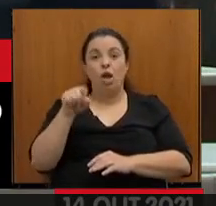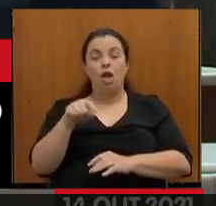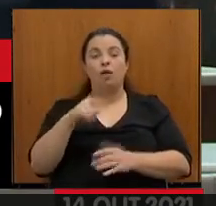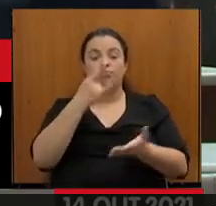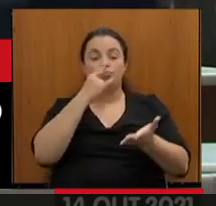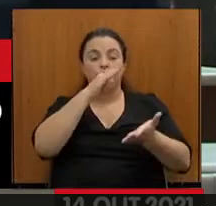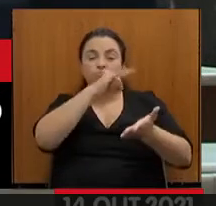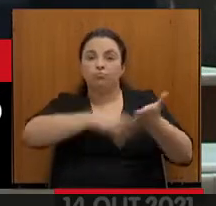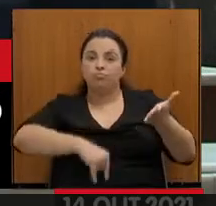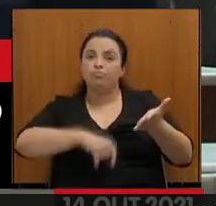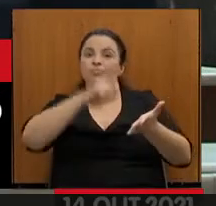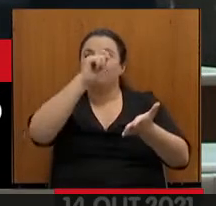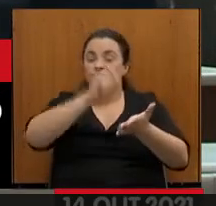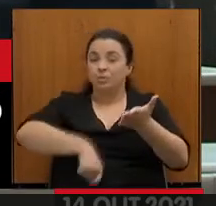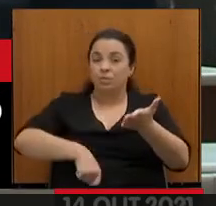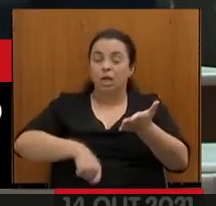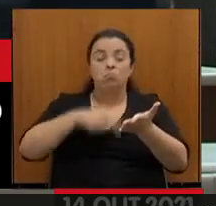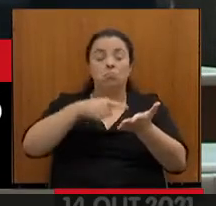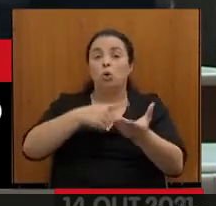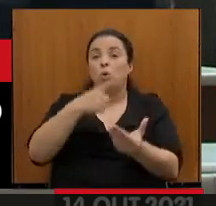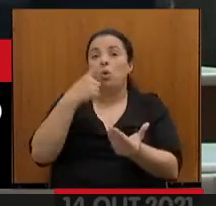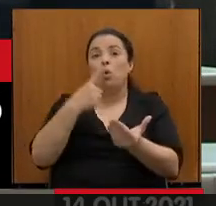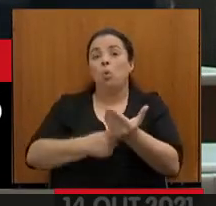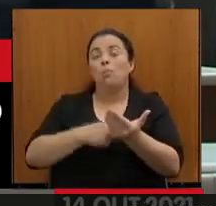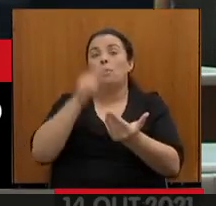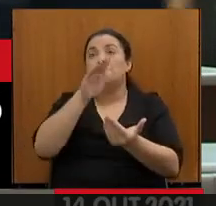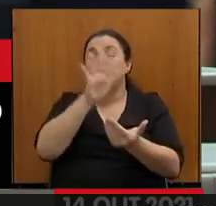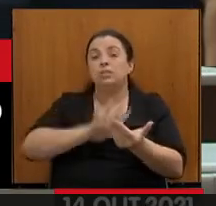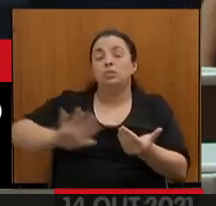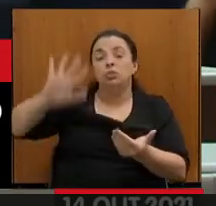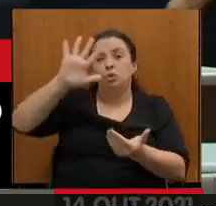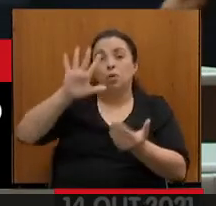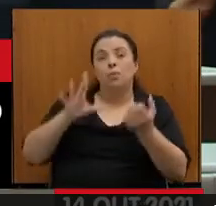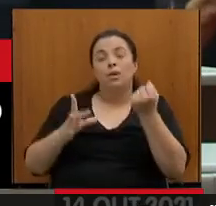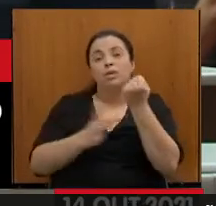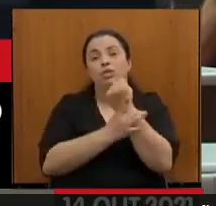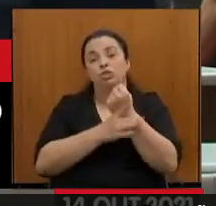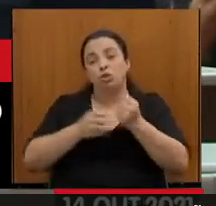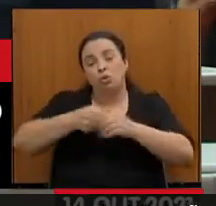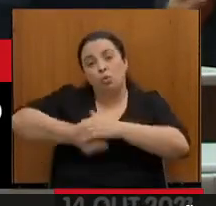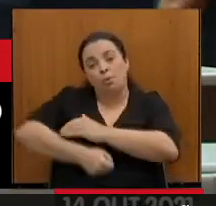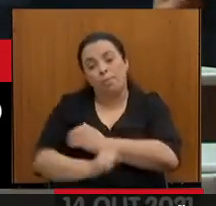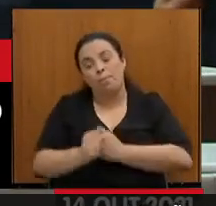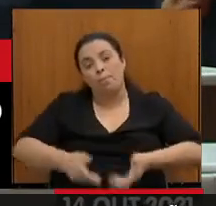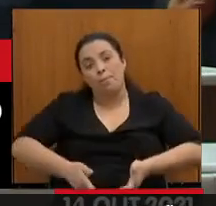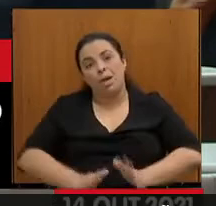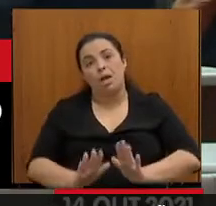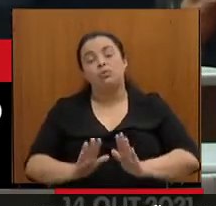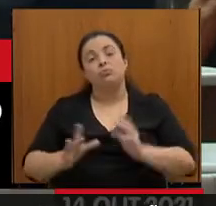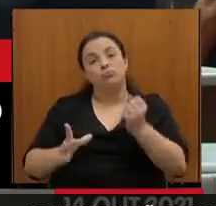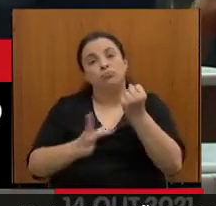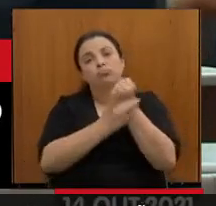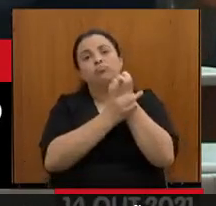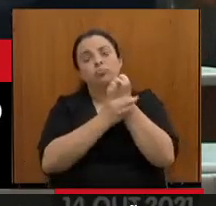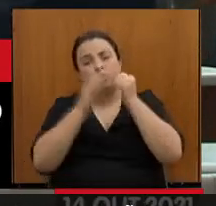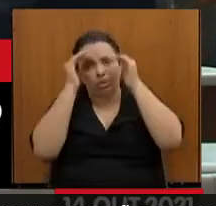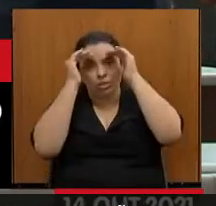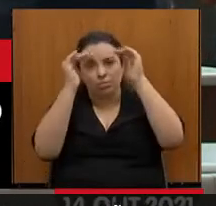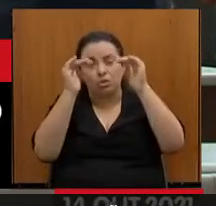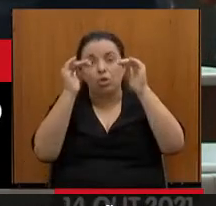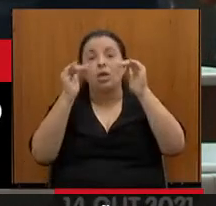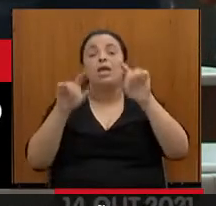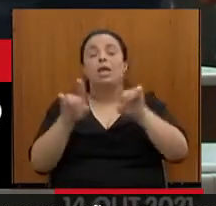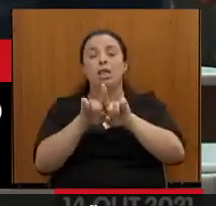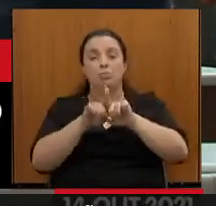compromisso nacional pela garantia do parto seguro e respeitoso e pela redução da mortalidade maternal